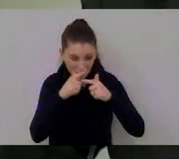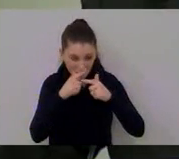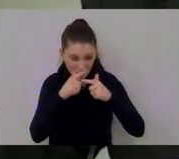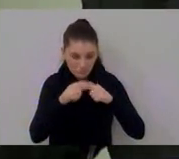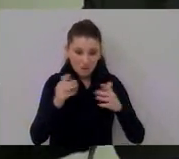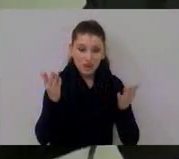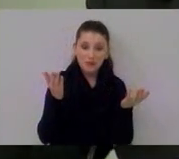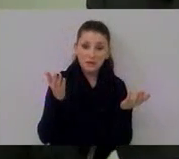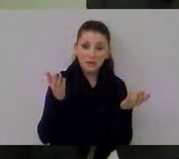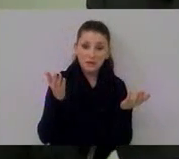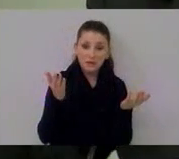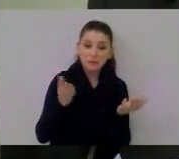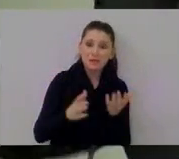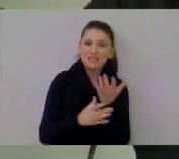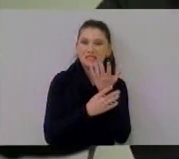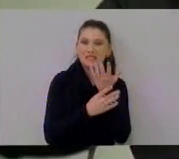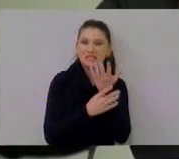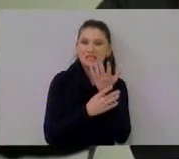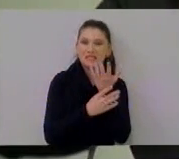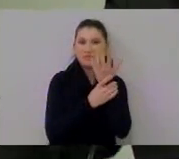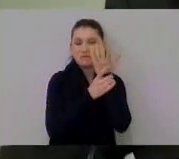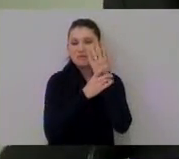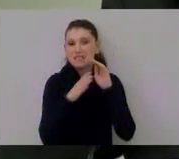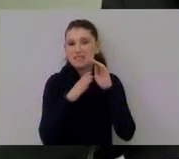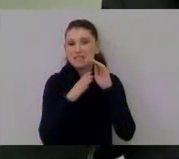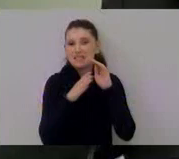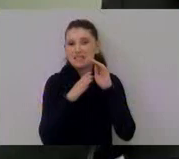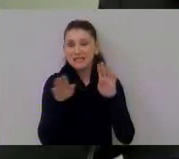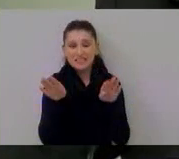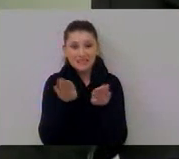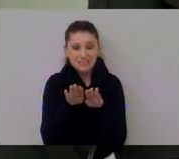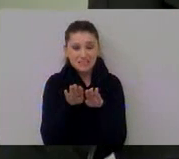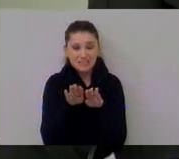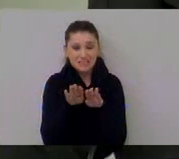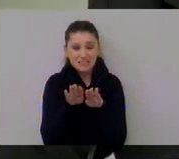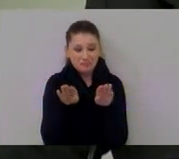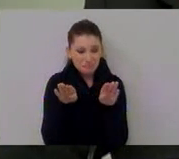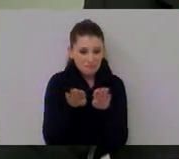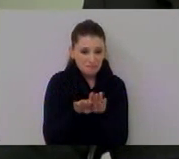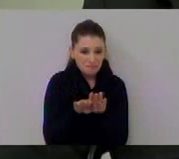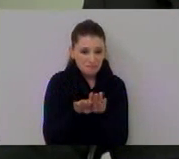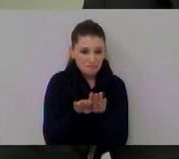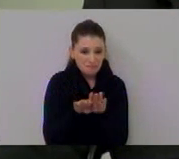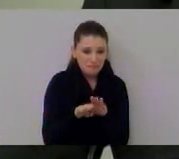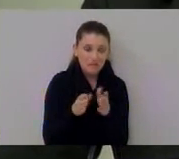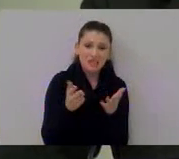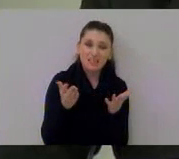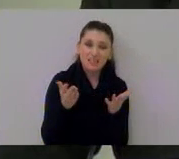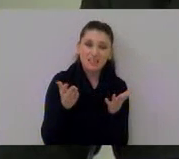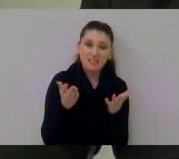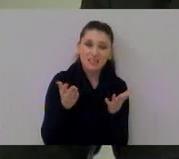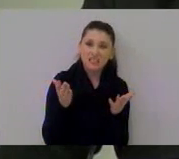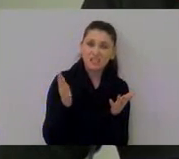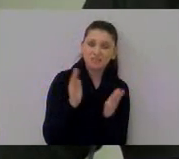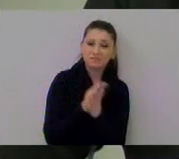que não deveria ser tocada tão fortemente